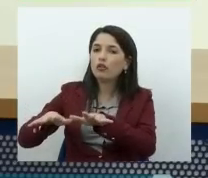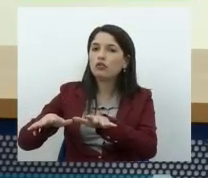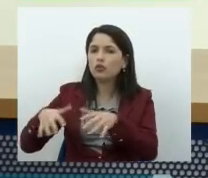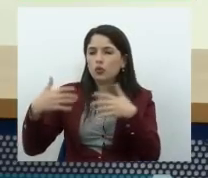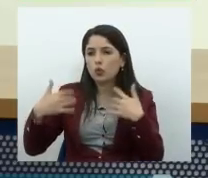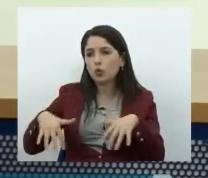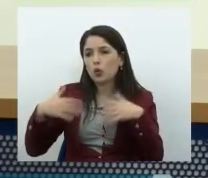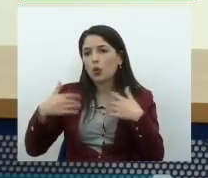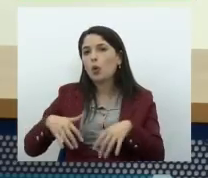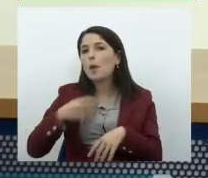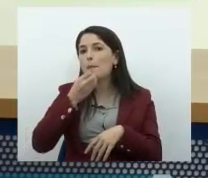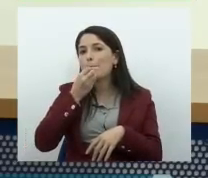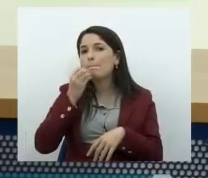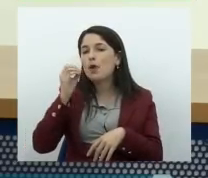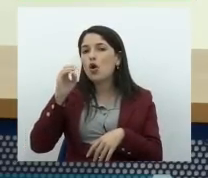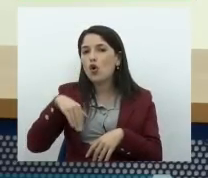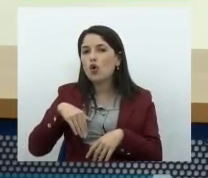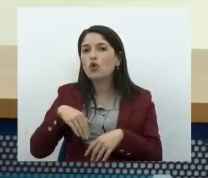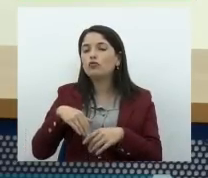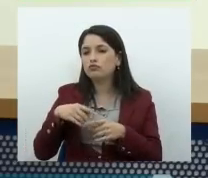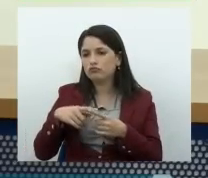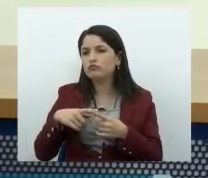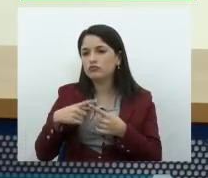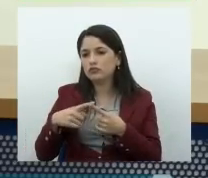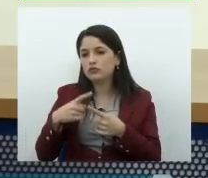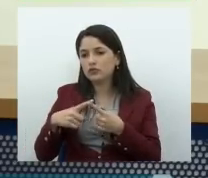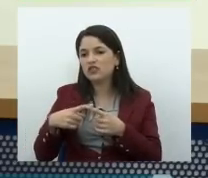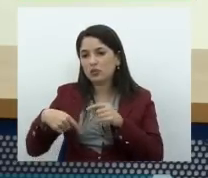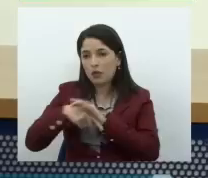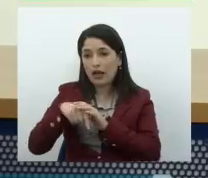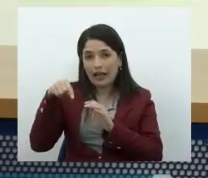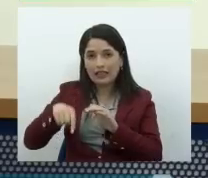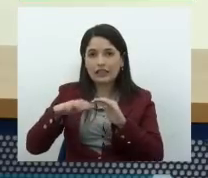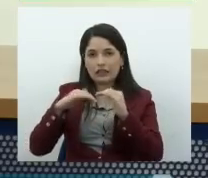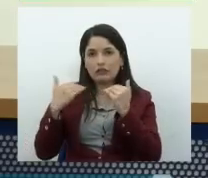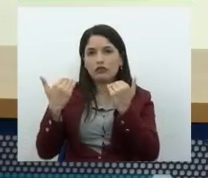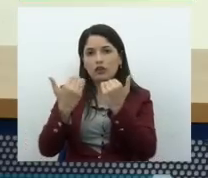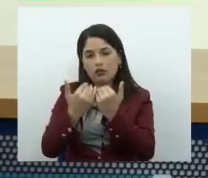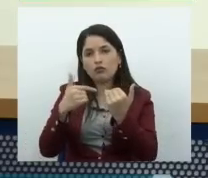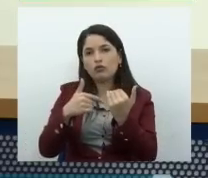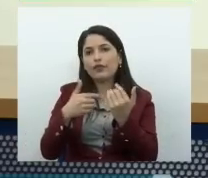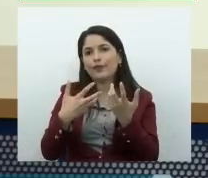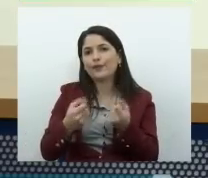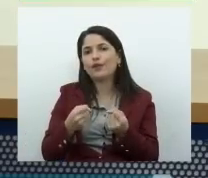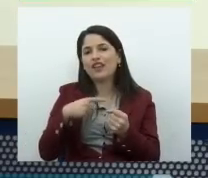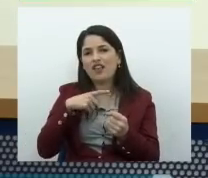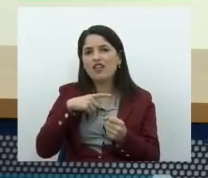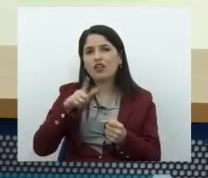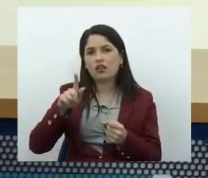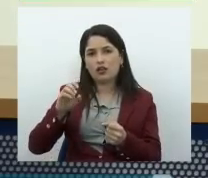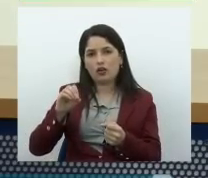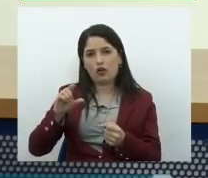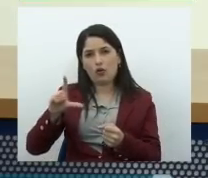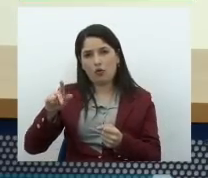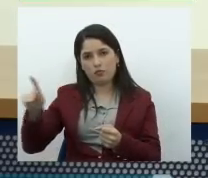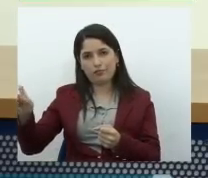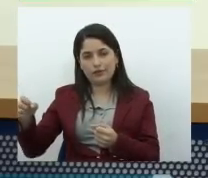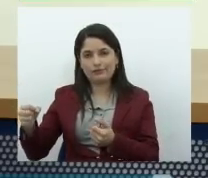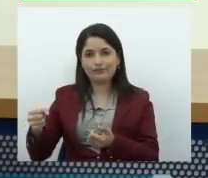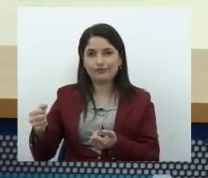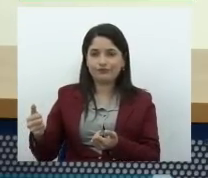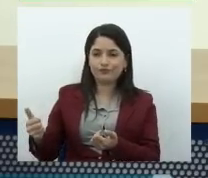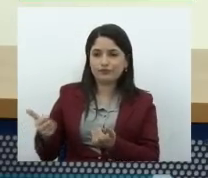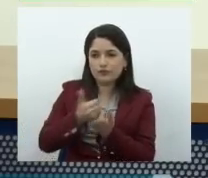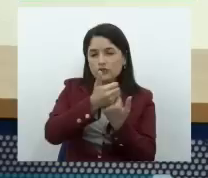golpe político aqui aplicado nesse prefeito Neftalis, aonde essa própria casa reconhece o golpe e o Tribunal de Justiça também. Então,